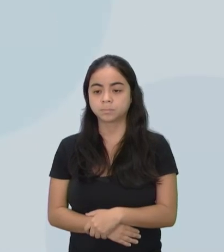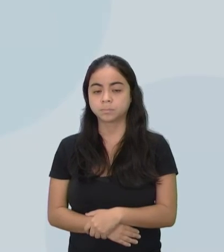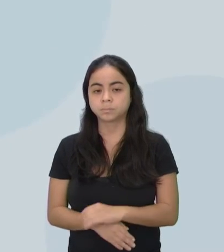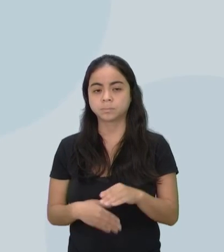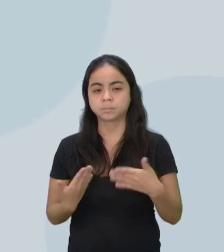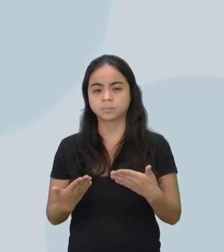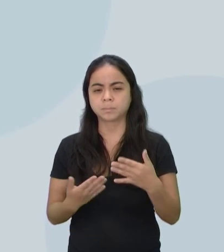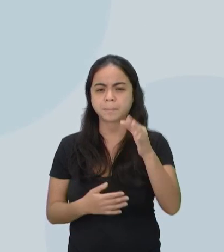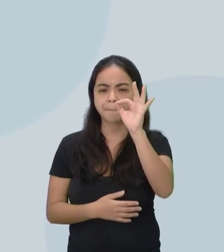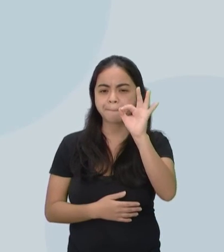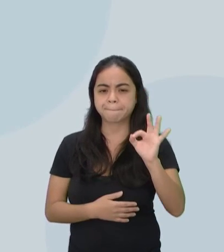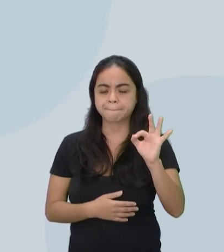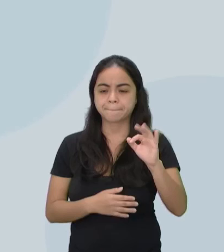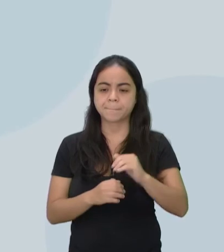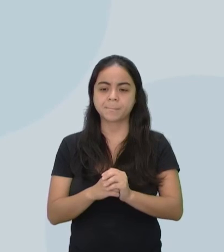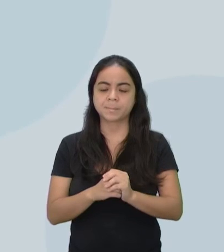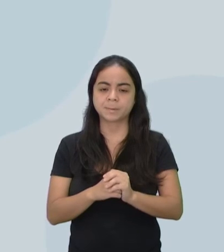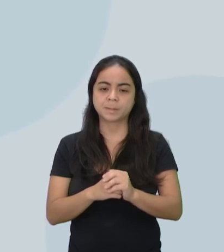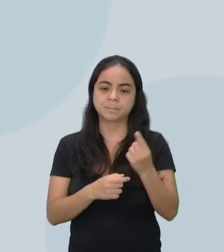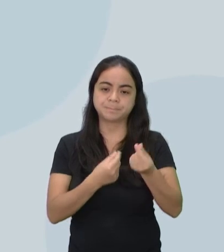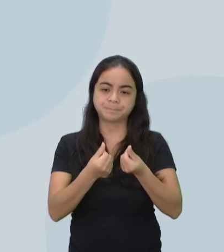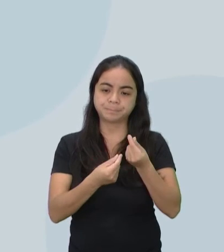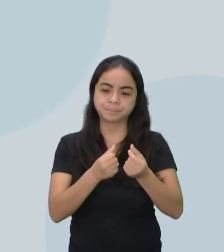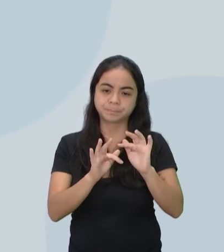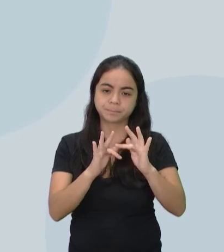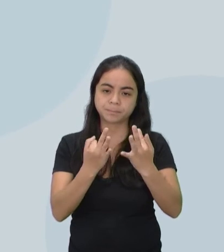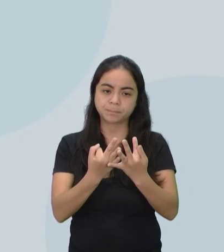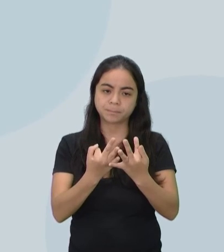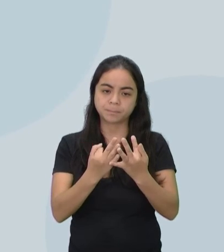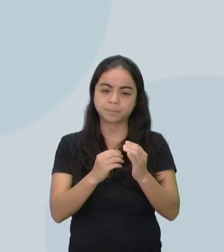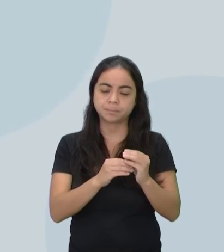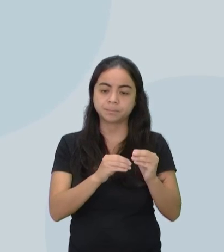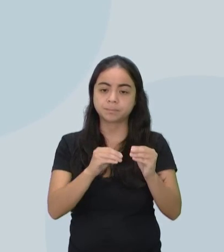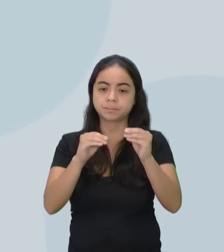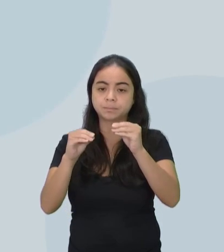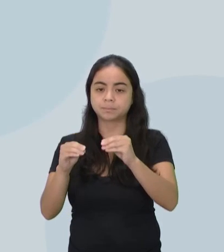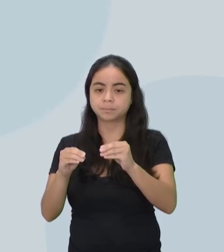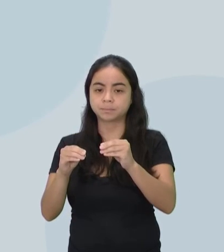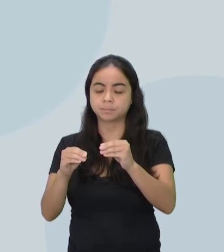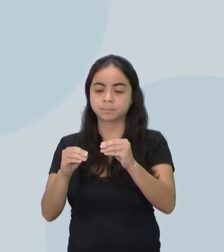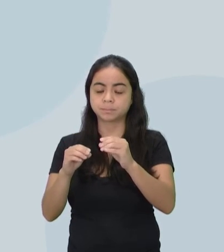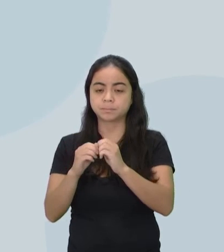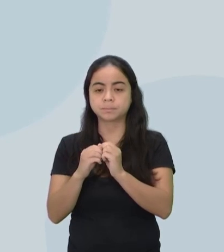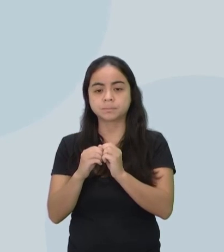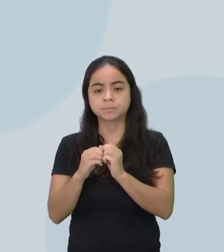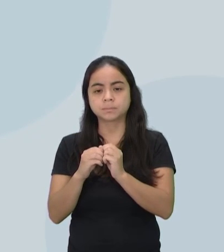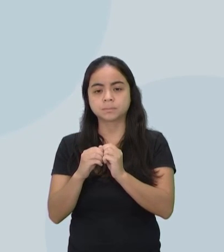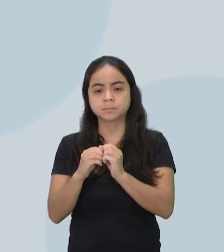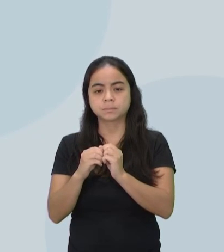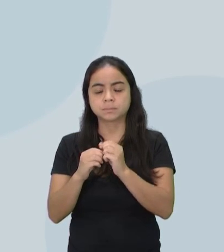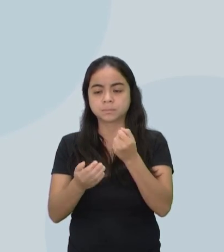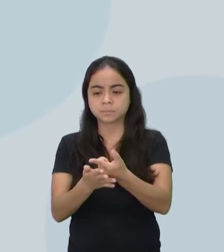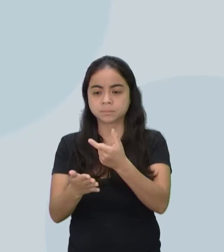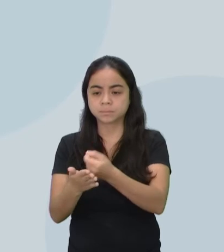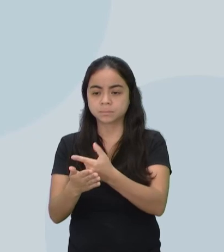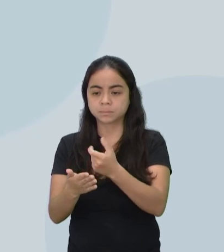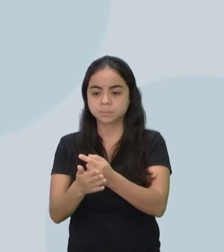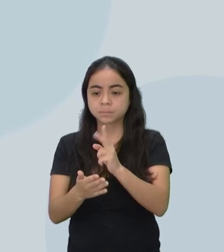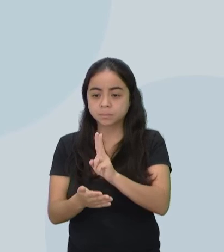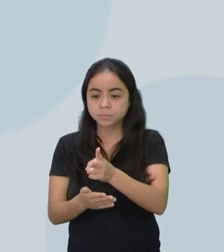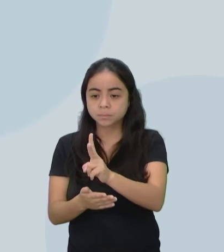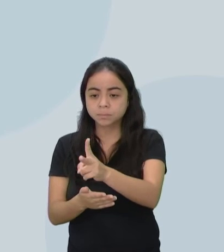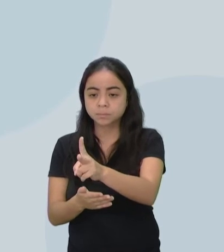Qual é o percentual da renda da família que está sendo destinado às despesas fixas descritas no